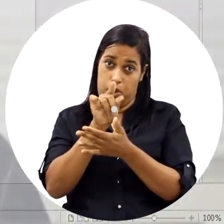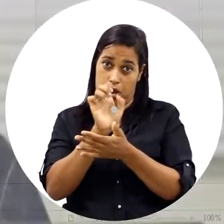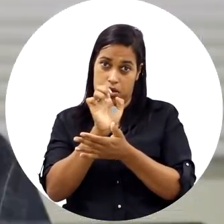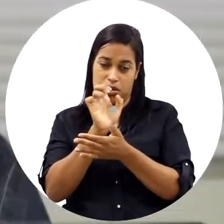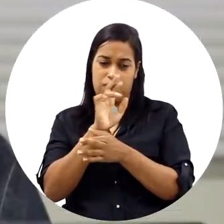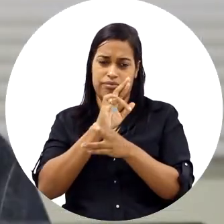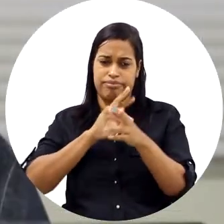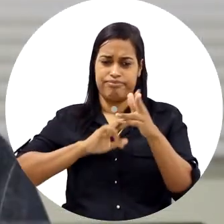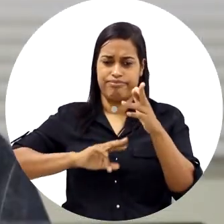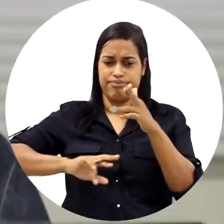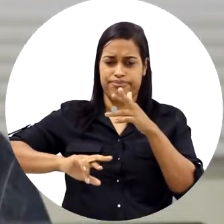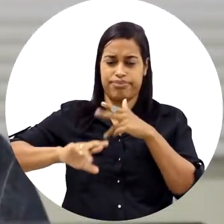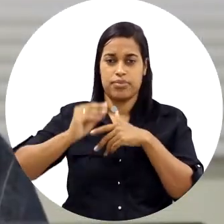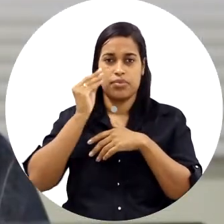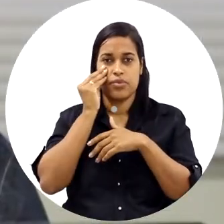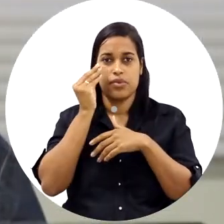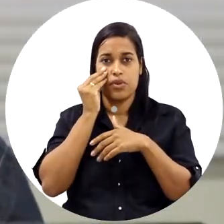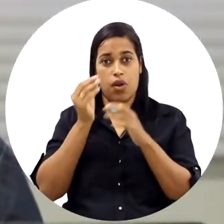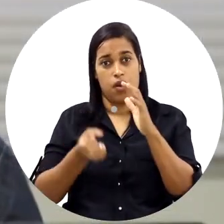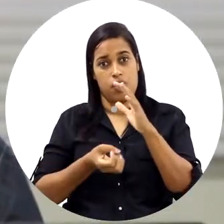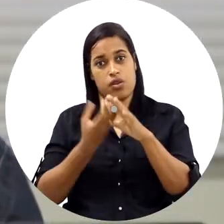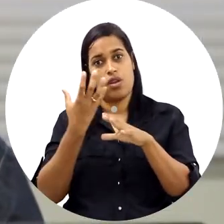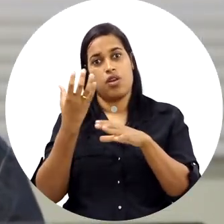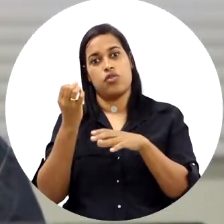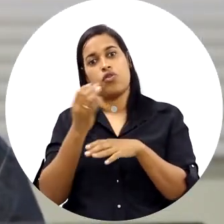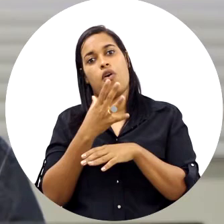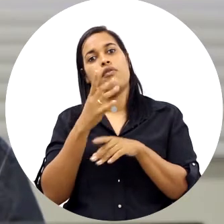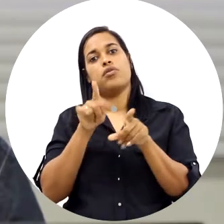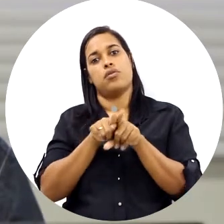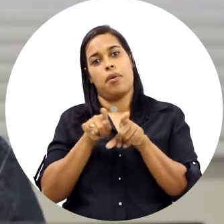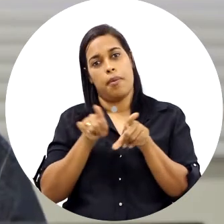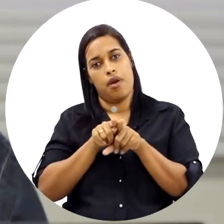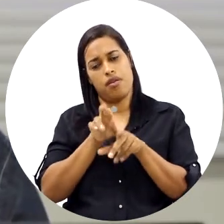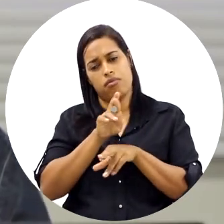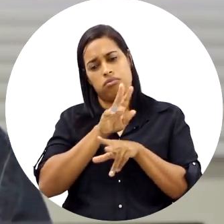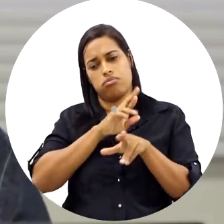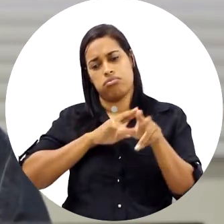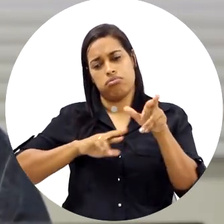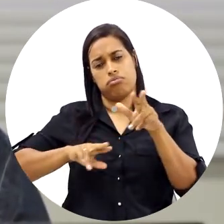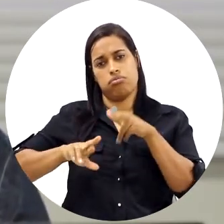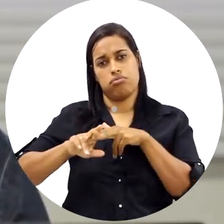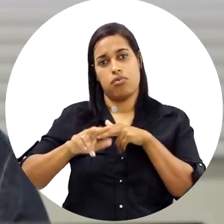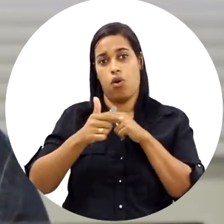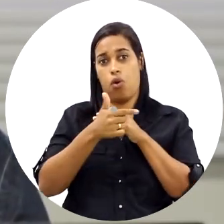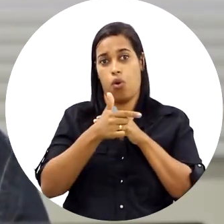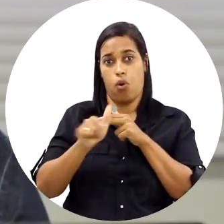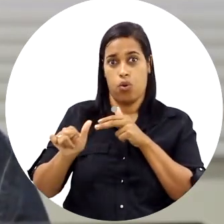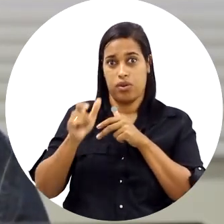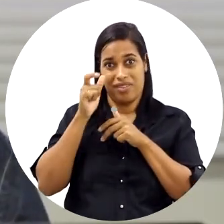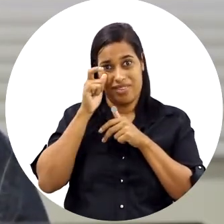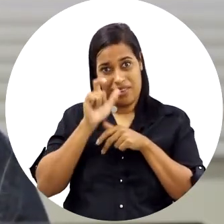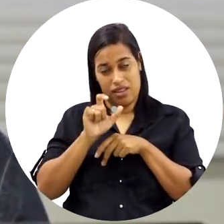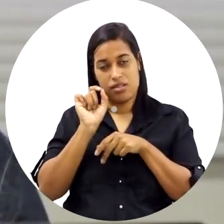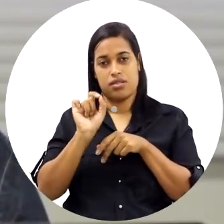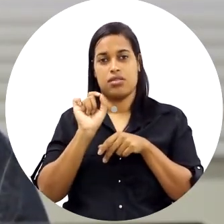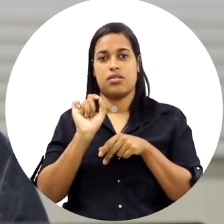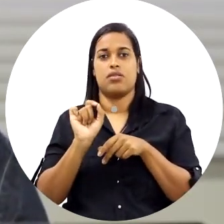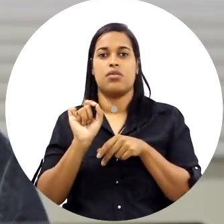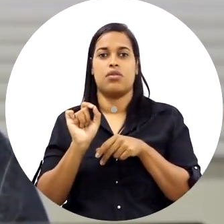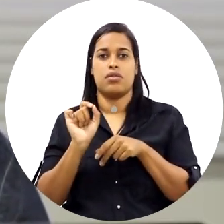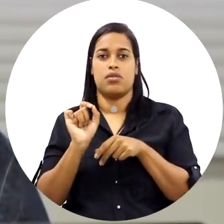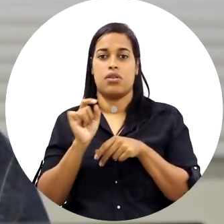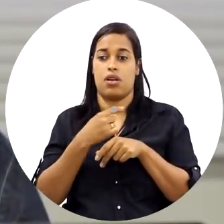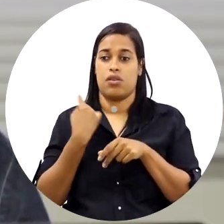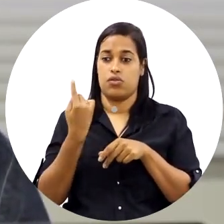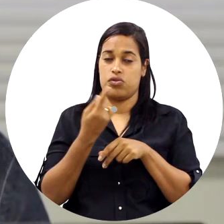são várias personalizações que você pode fazer, criar novas barras de ferramentas, entre outras coisas. Outro recurso bem interessante que a